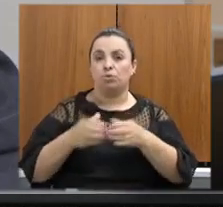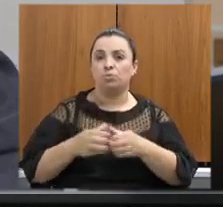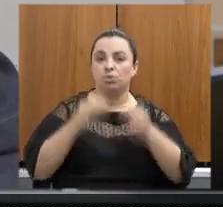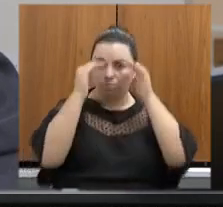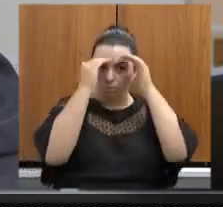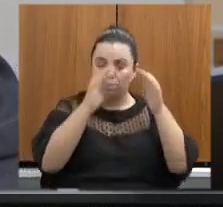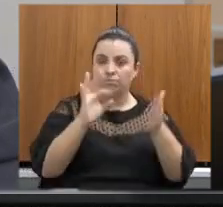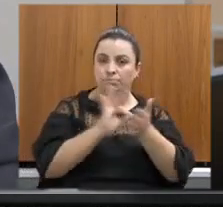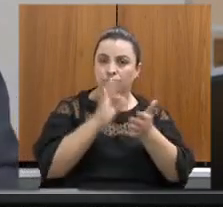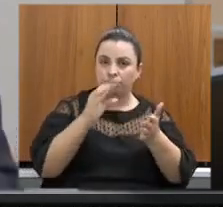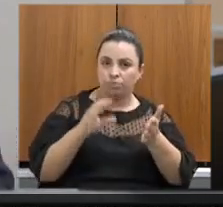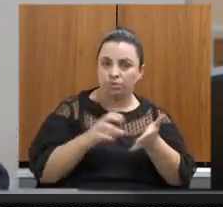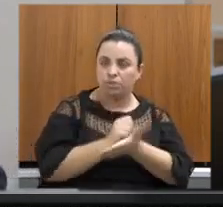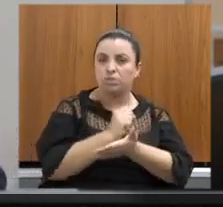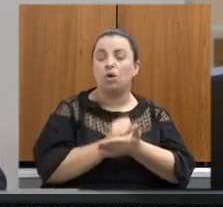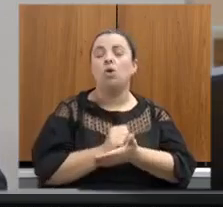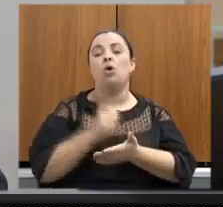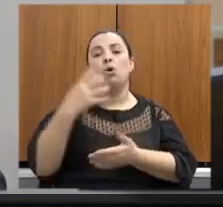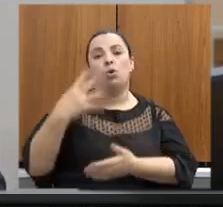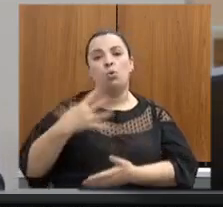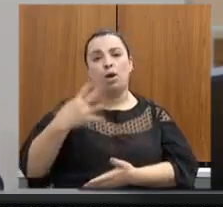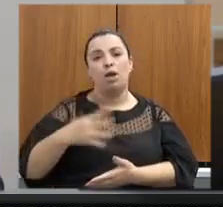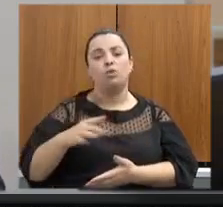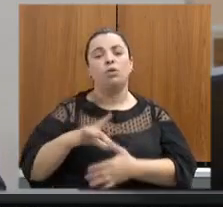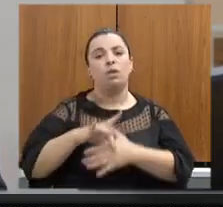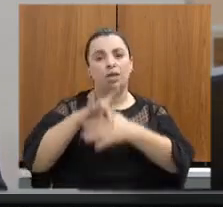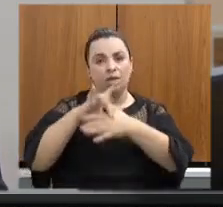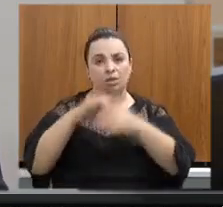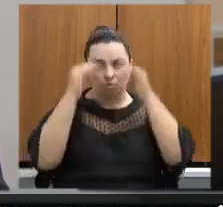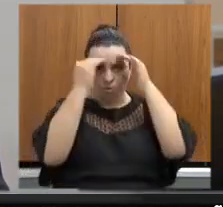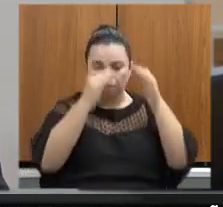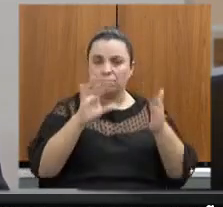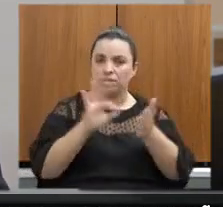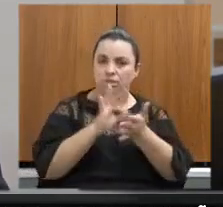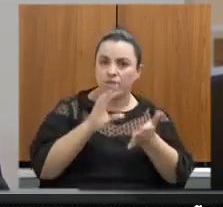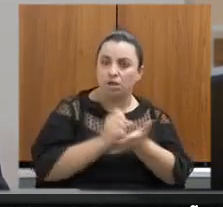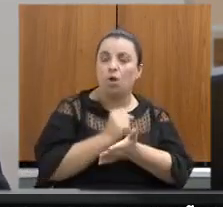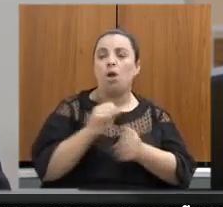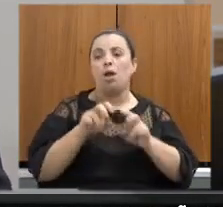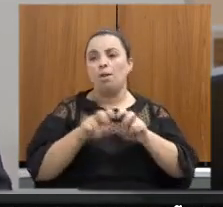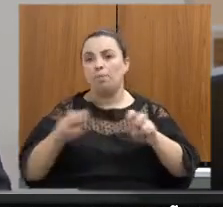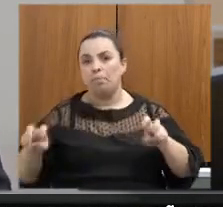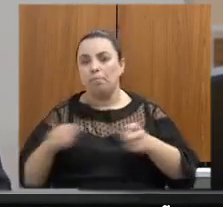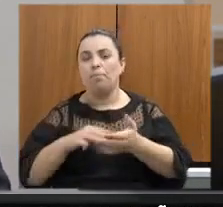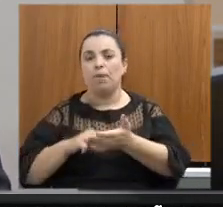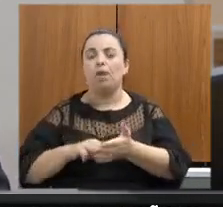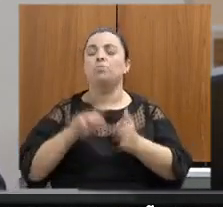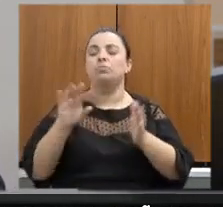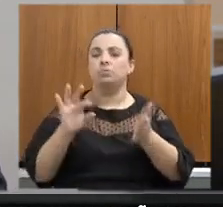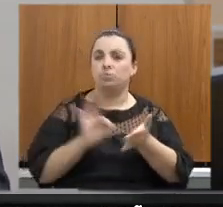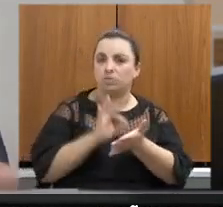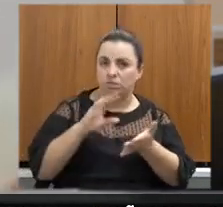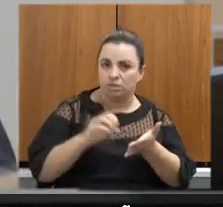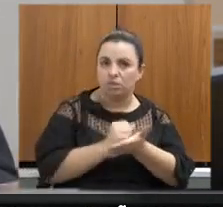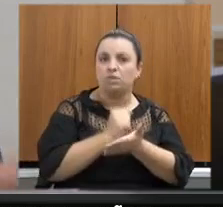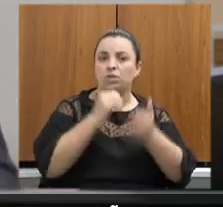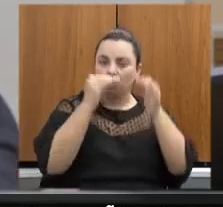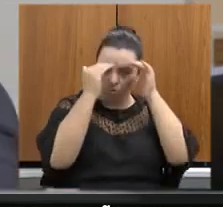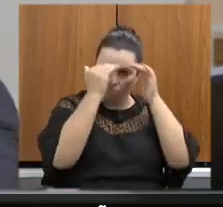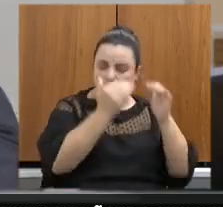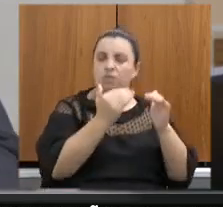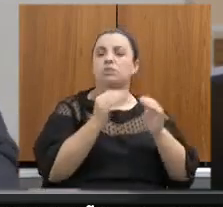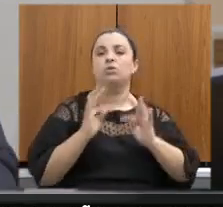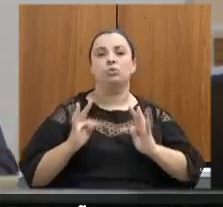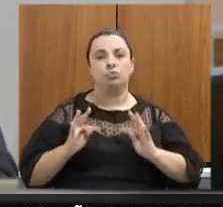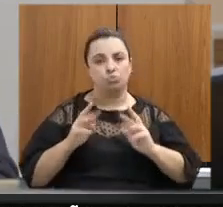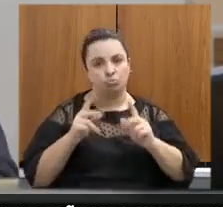Quarto, líderes por ordem de inscrição. Quinto, membros da mesa da Assembleia por ordem de inscrição. Sexto, demais parlamentares por ordem